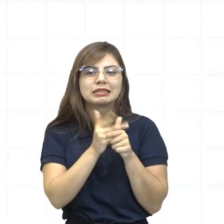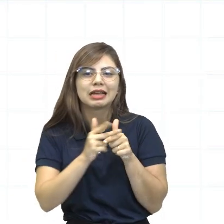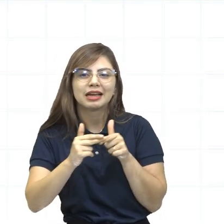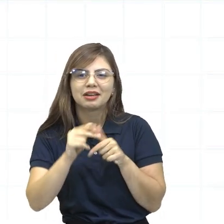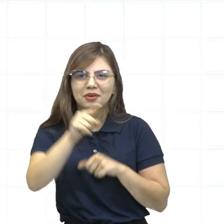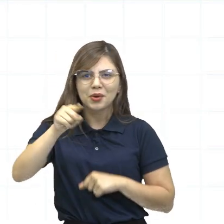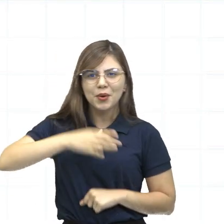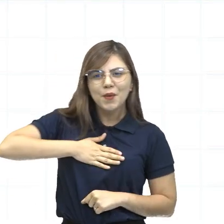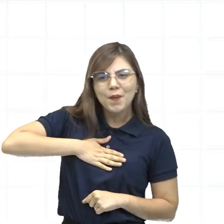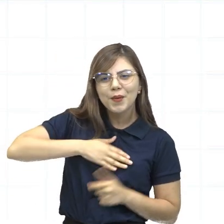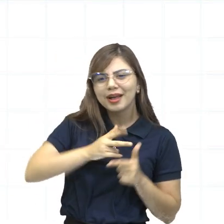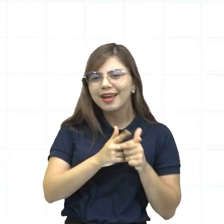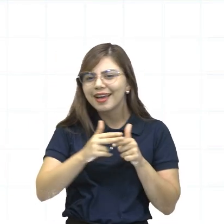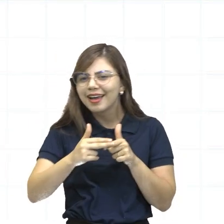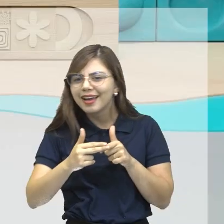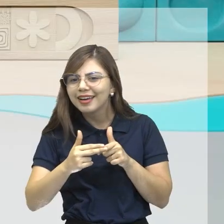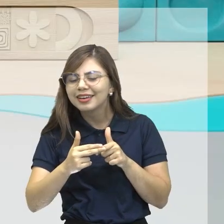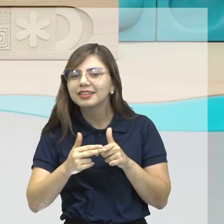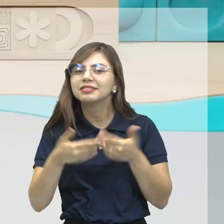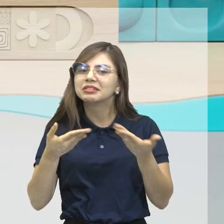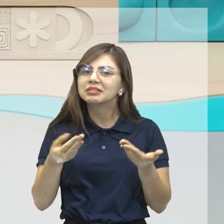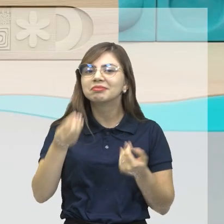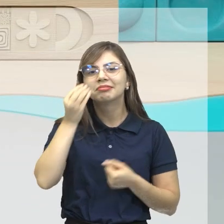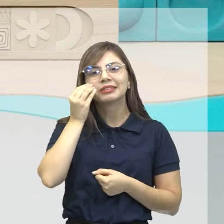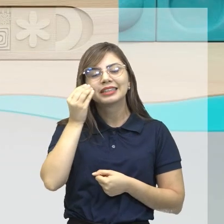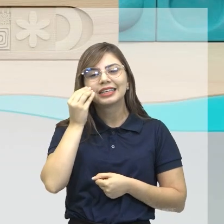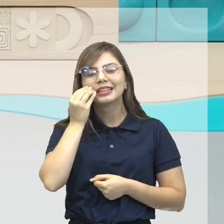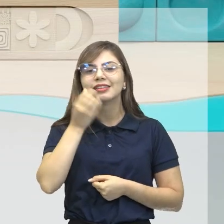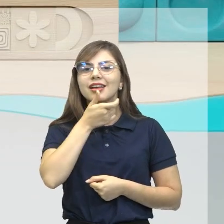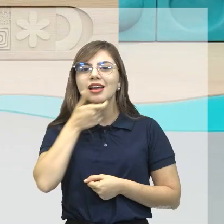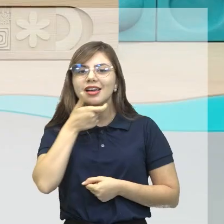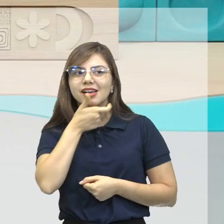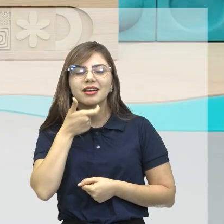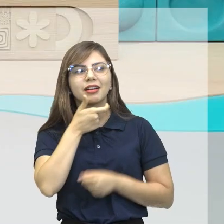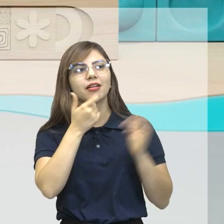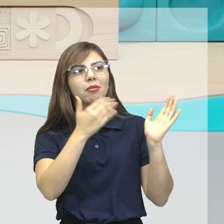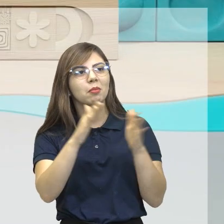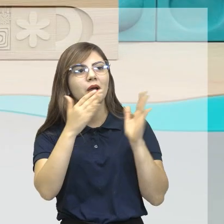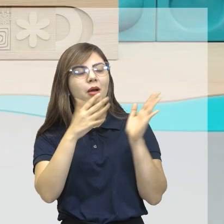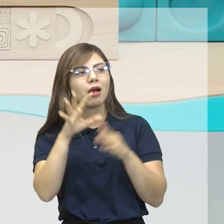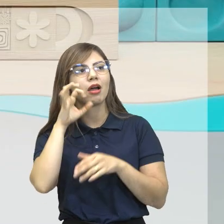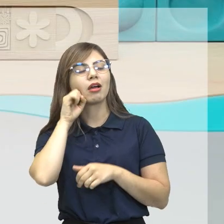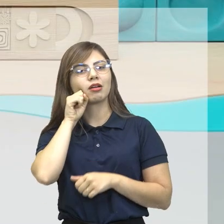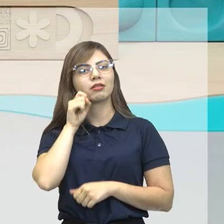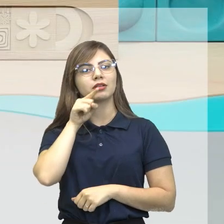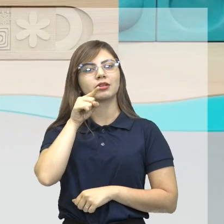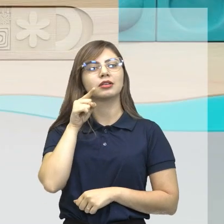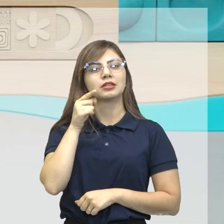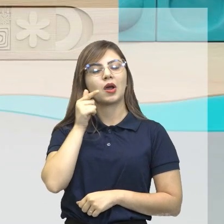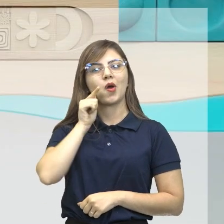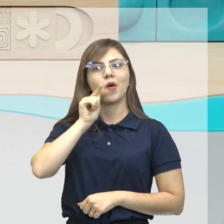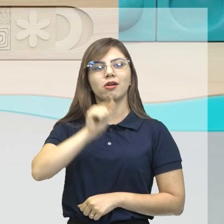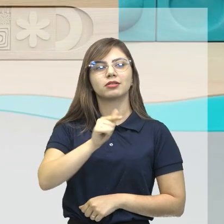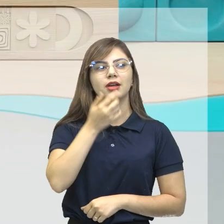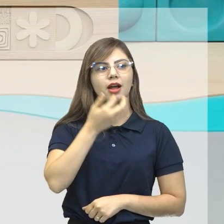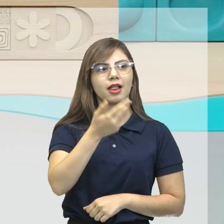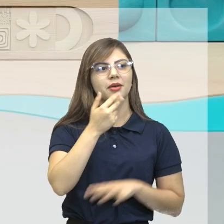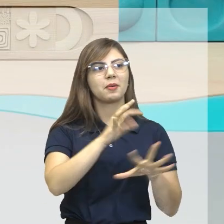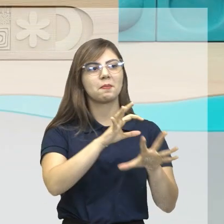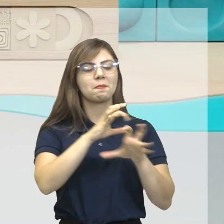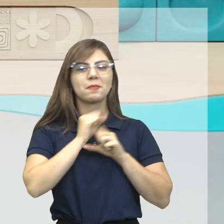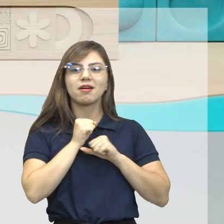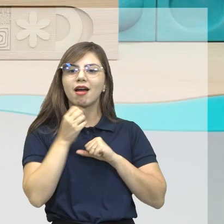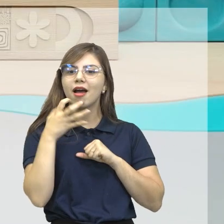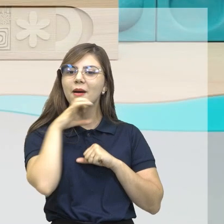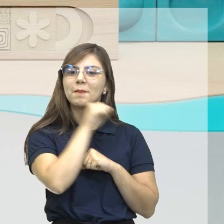assistir séries? Então, tente assistir a sua série em inglês. Você vai adquirir rapidamente esse idioma, porque aí